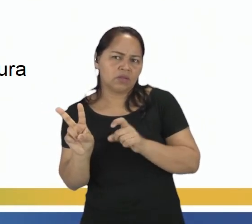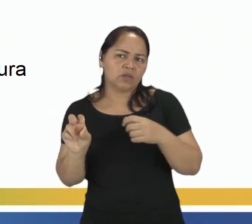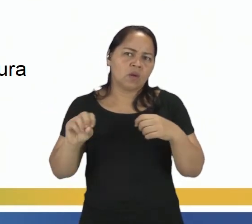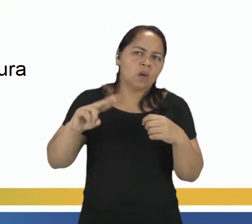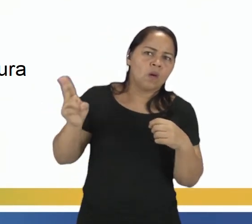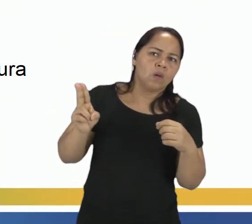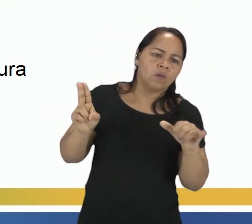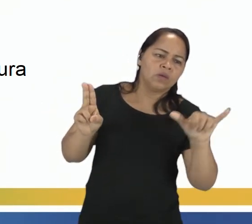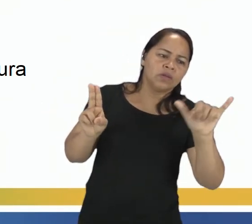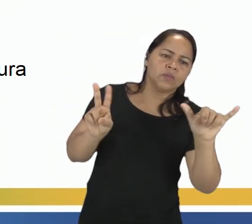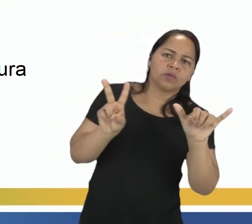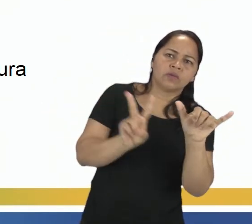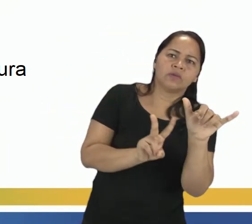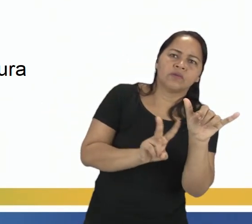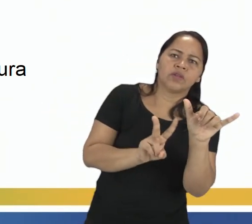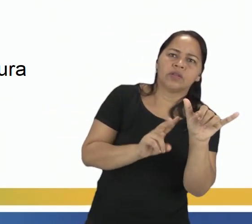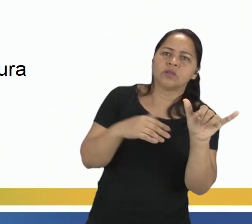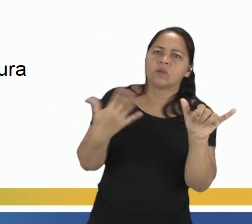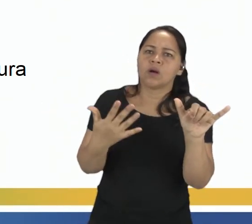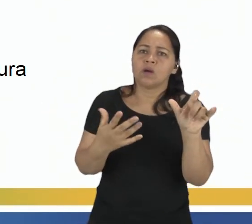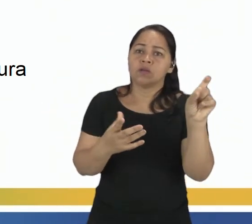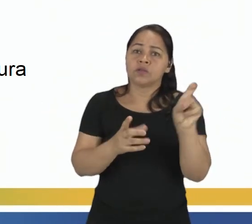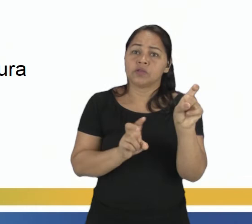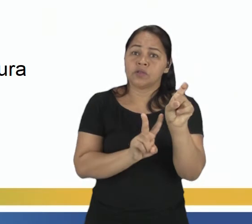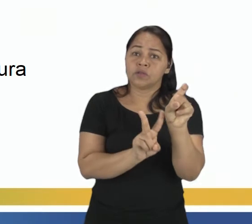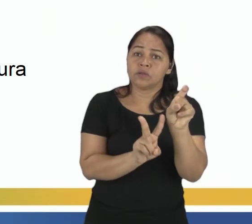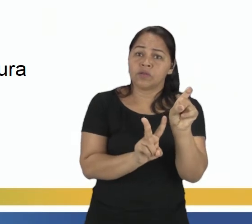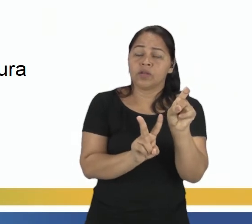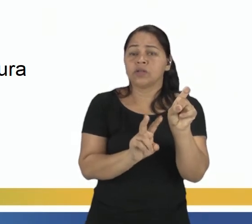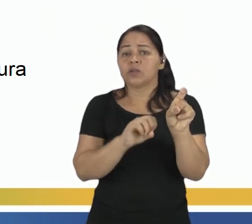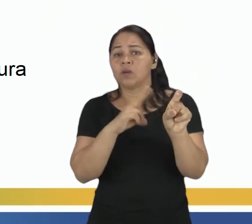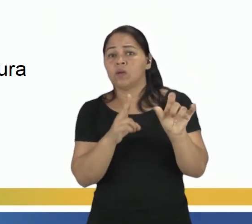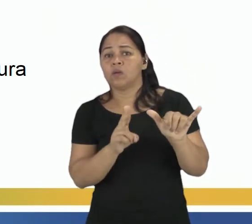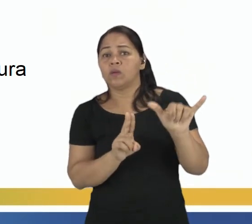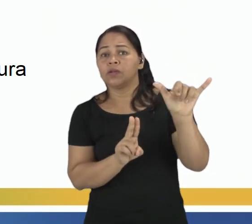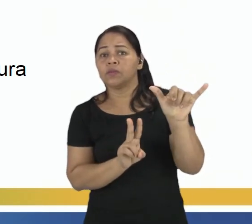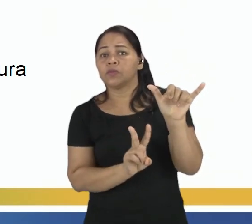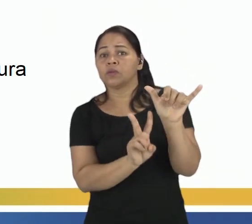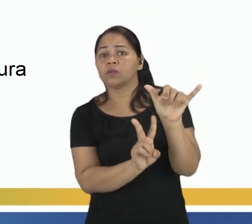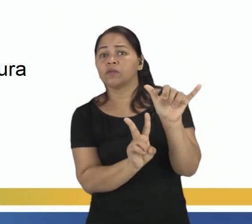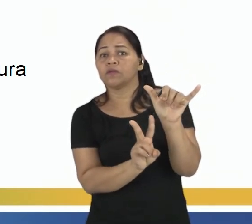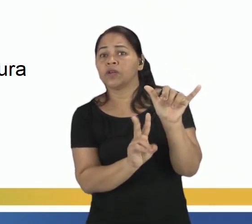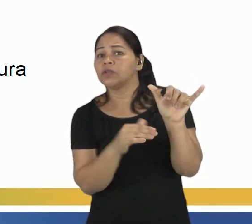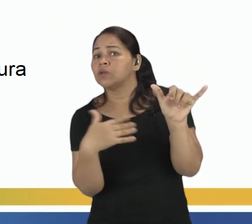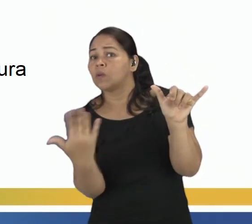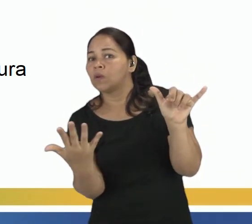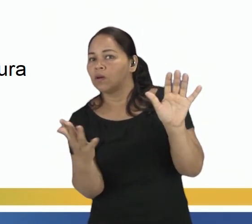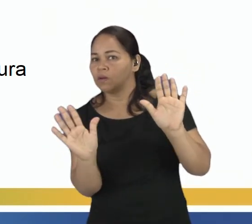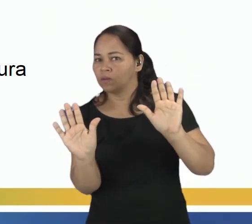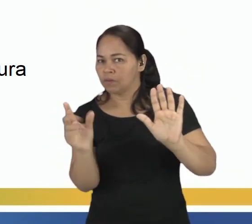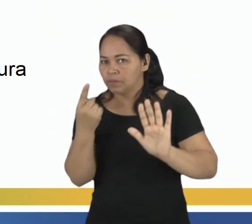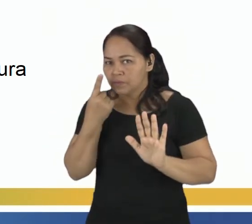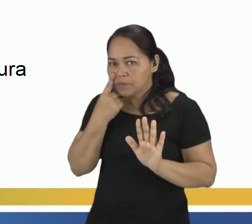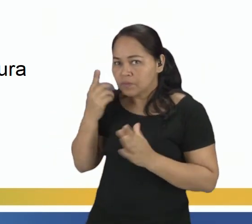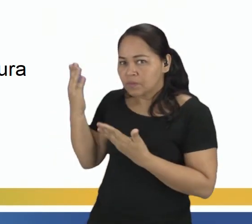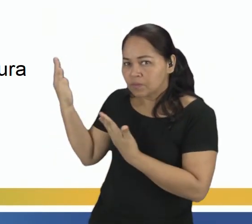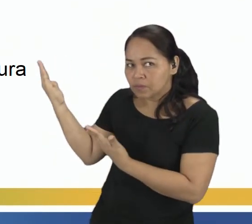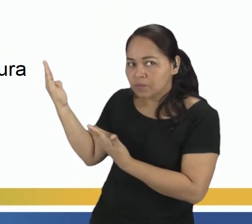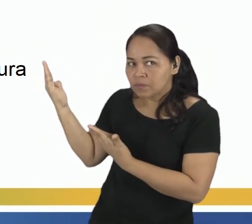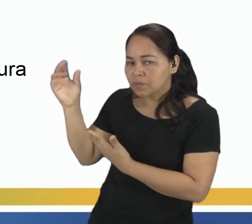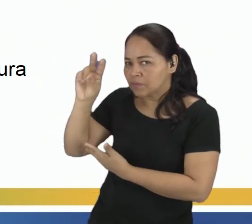vértice? Qual dos dois eu devo determinar? Eu estou querendo saber o tempo. O tempo, lá na minha função, observe a minha